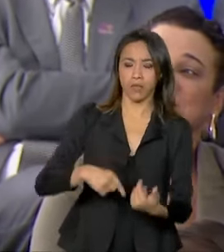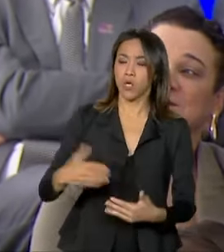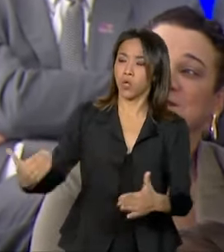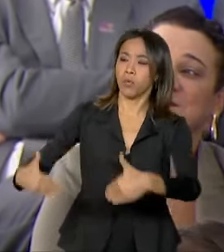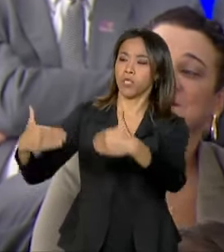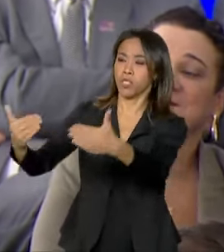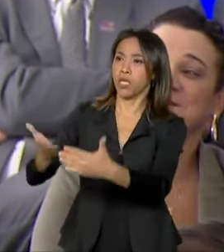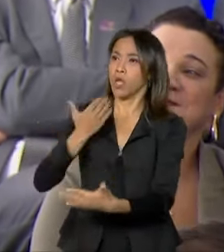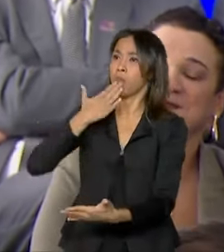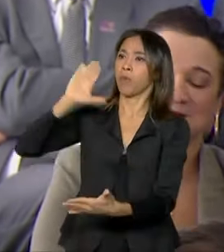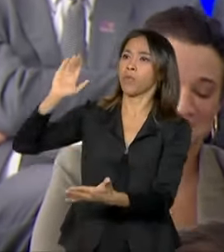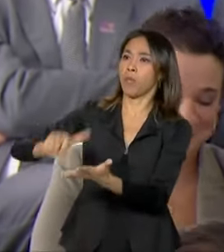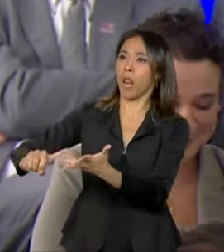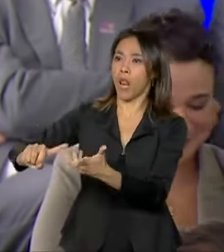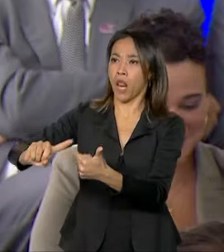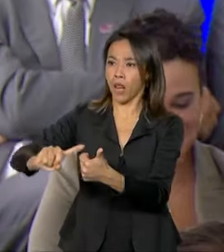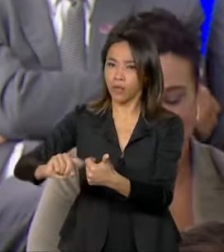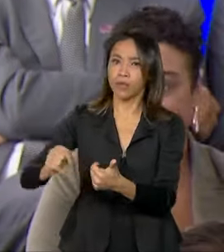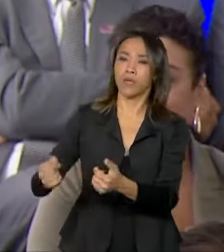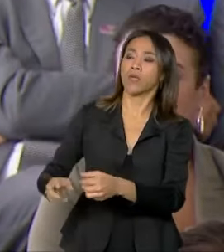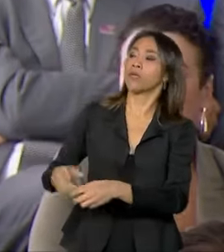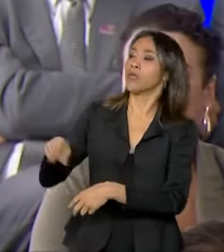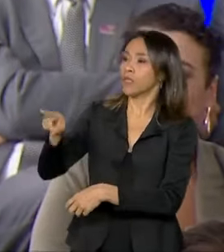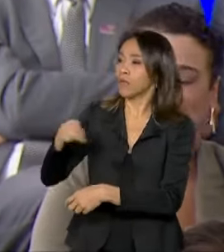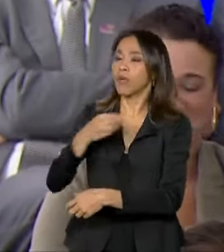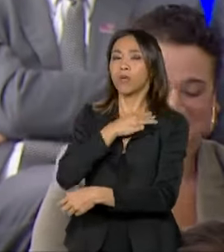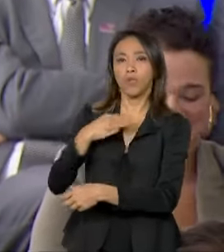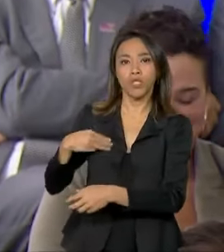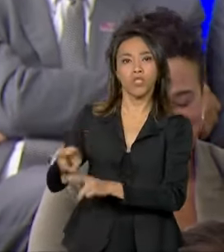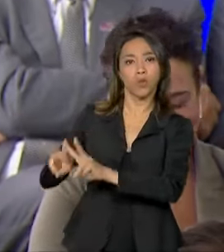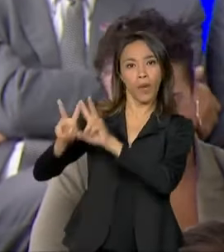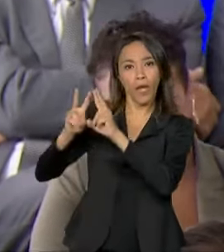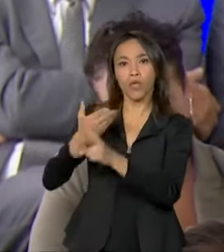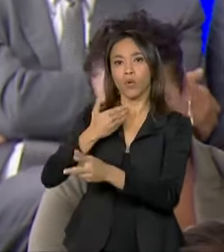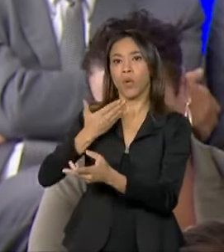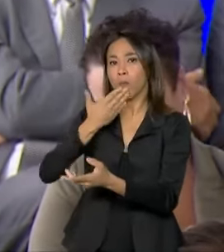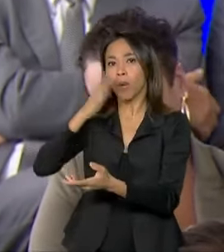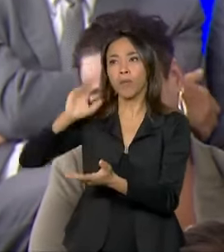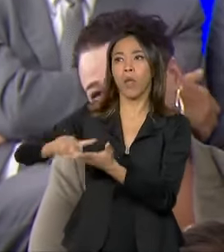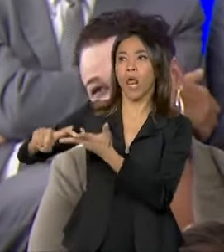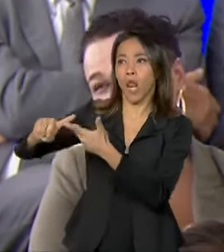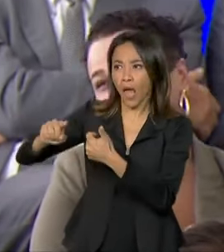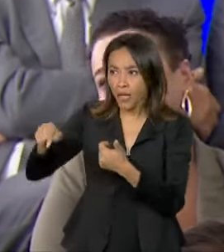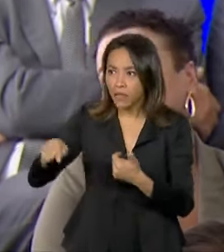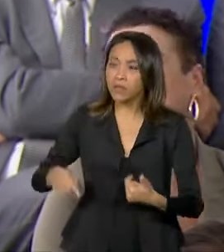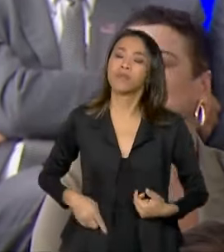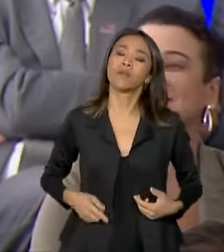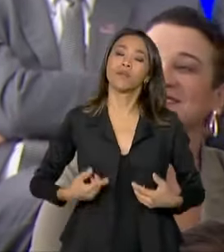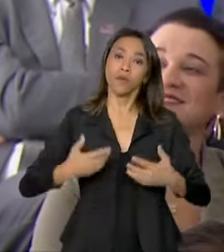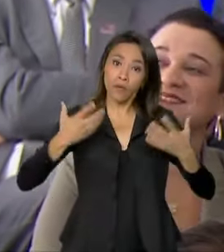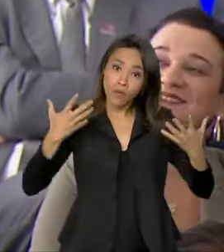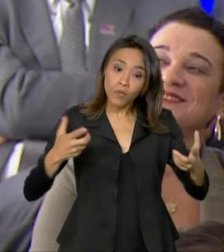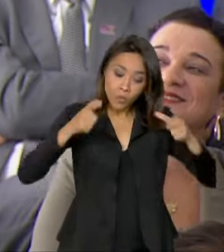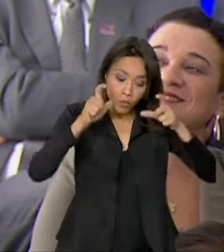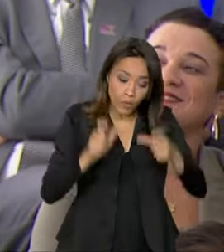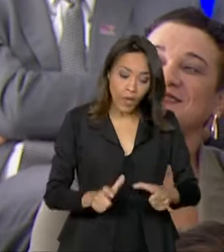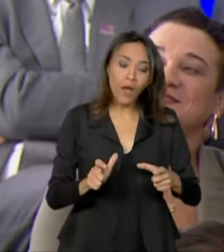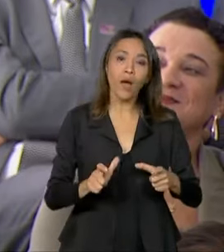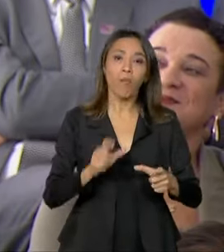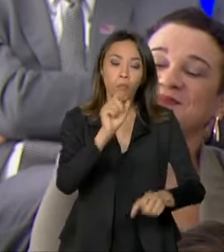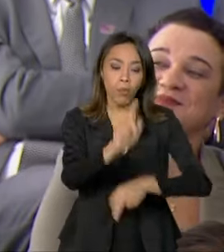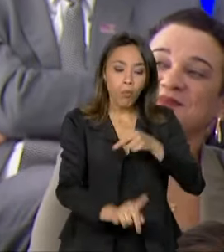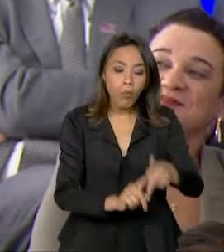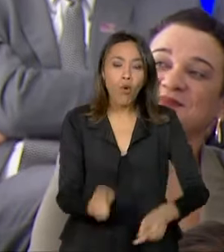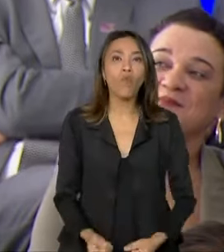prometeu, e o Wellington também, e muito menos o Banco do Brasil. Então, eu fiz que tenha um lugar para o povo colocar para fora